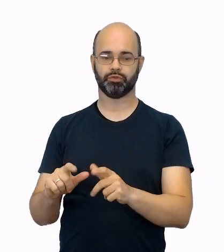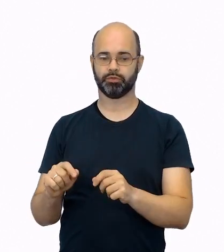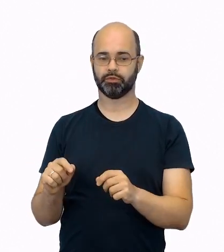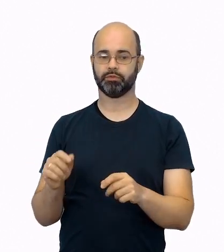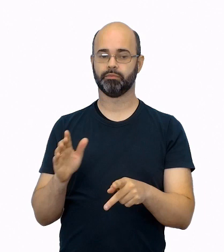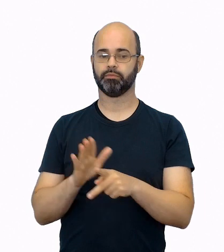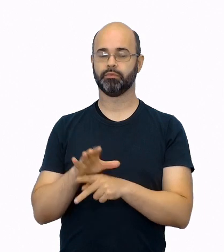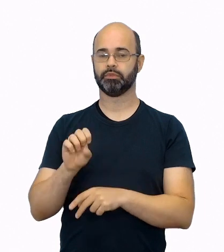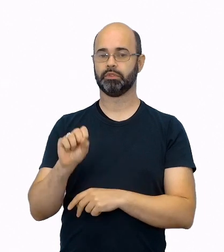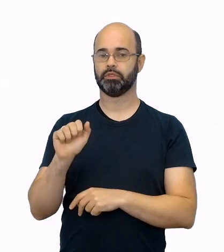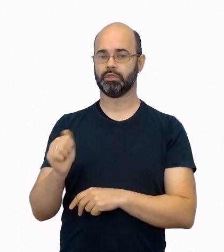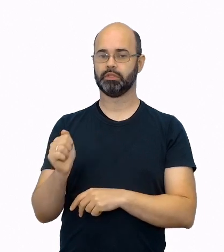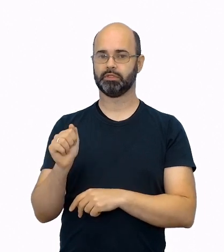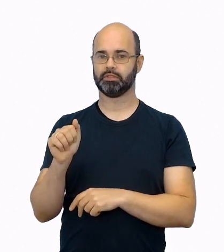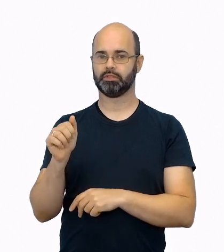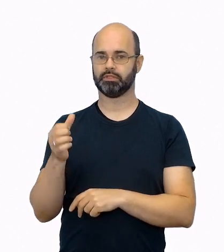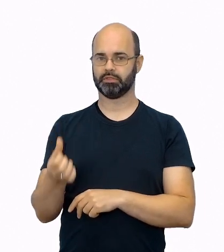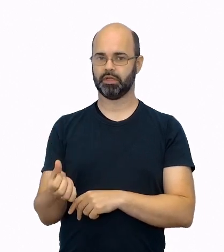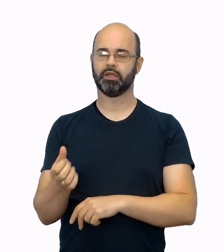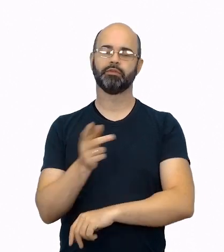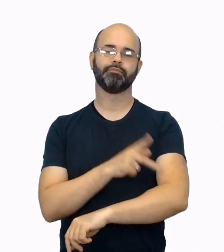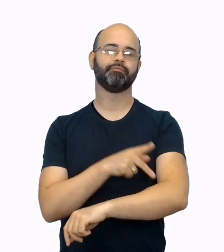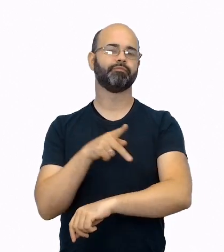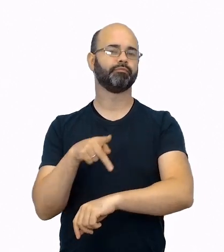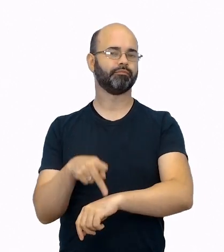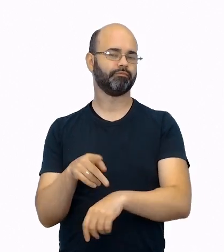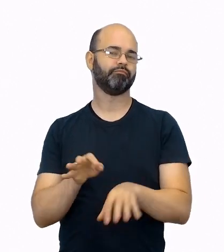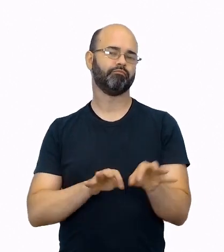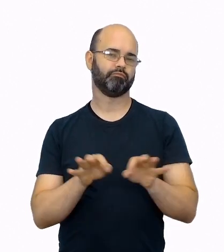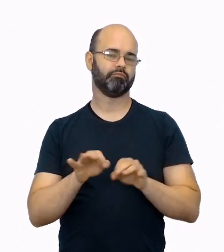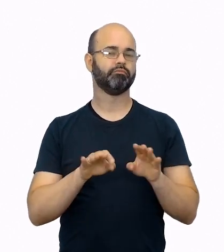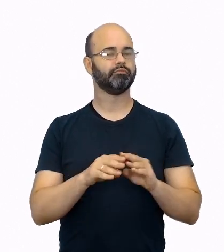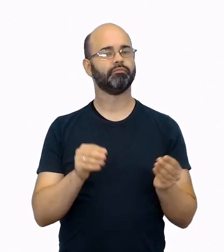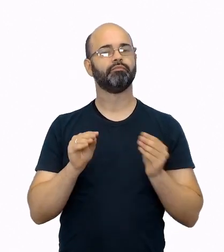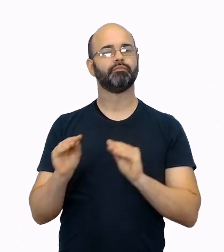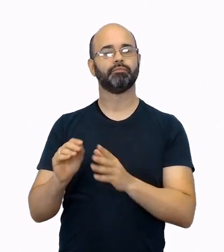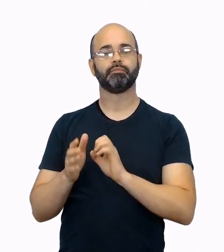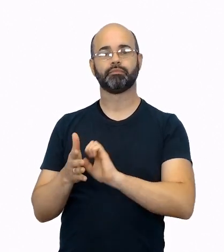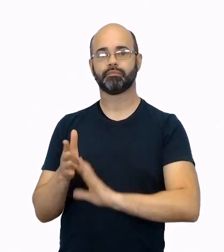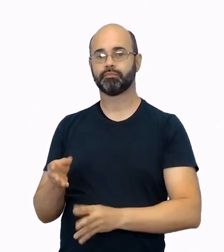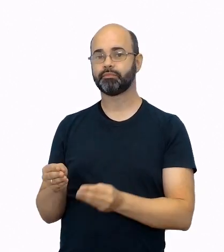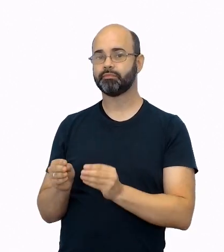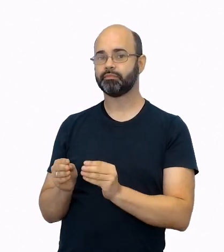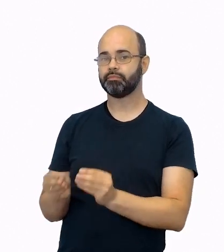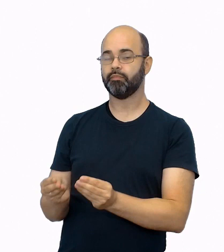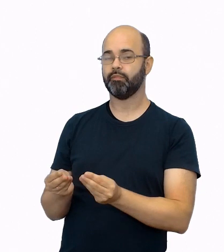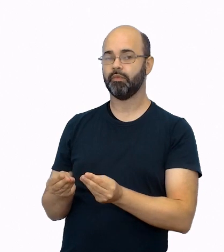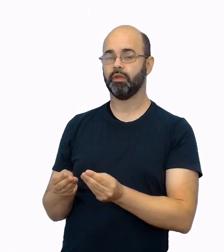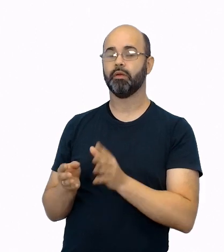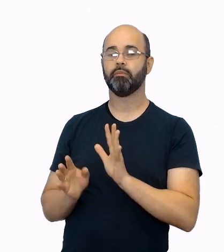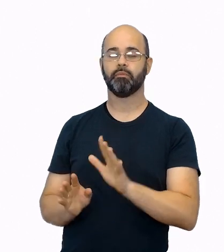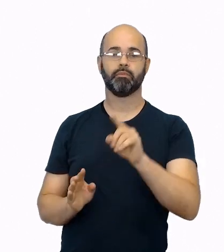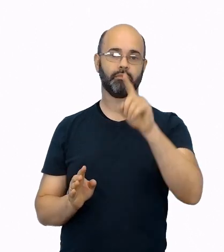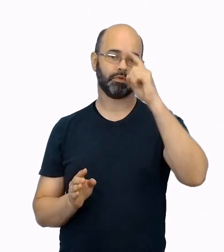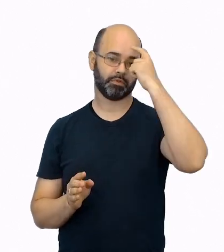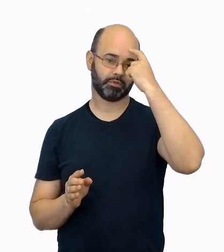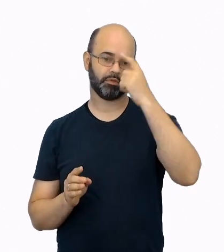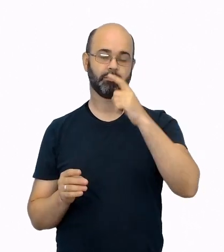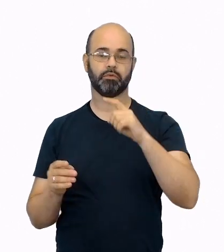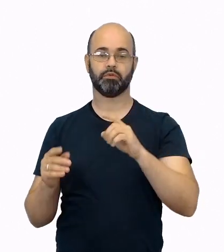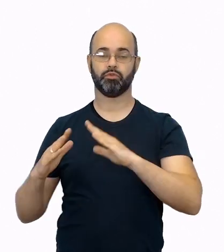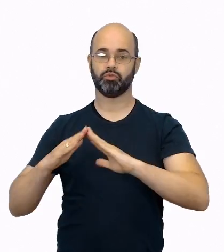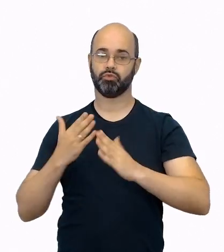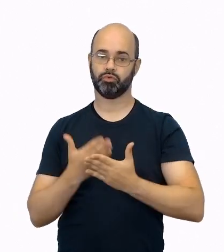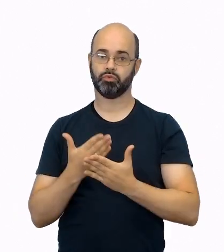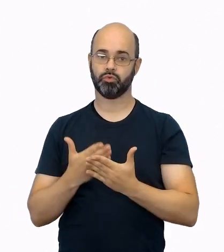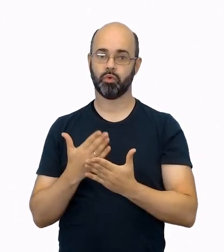ações pedagógicas e planejar a aplicação dessa sequência de atividade, sempre levando em consideração o contexto da nossa escola